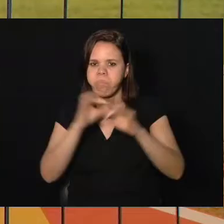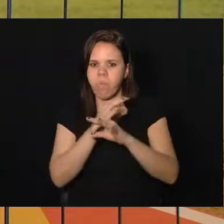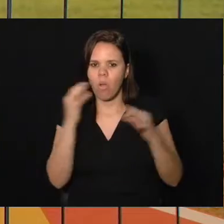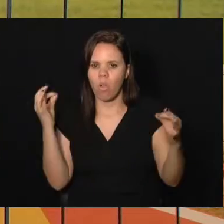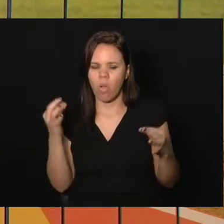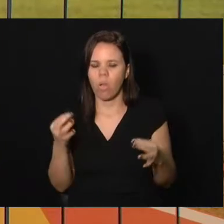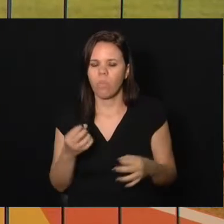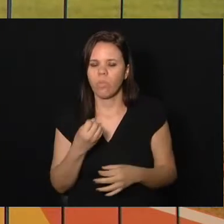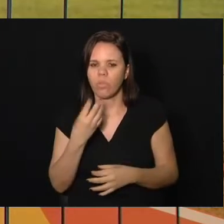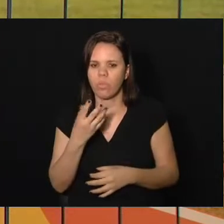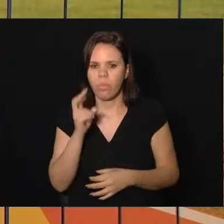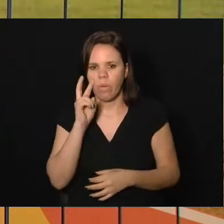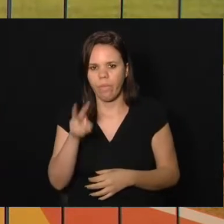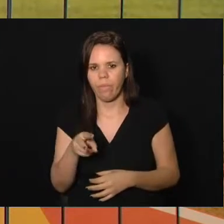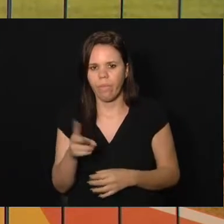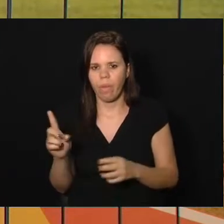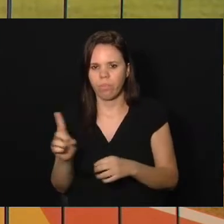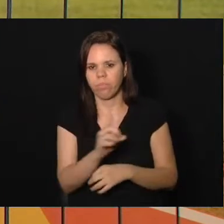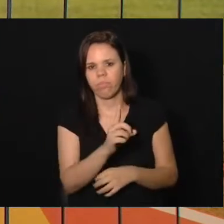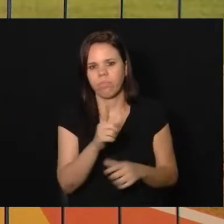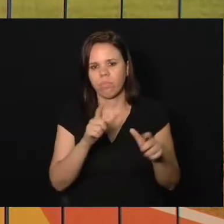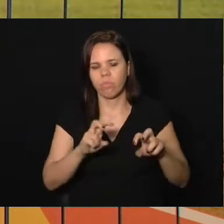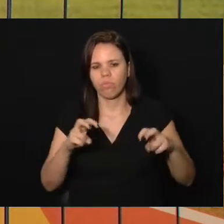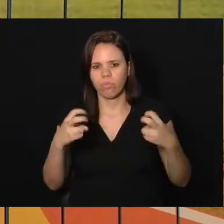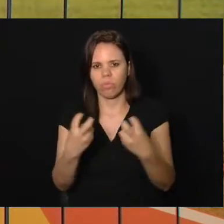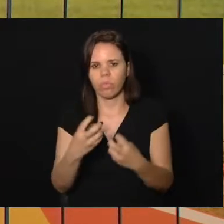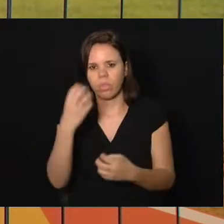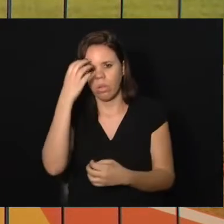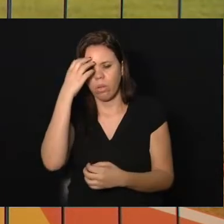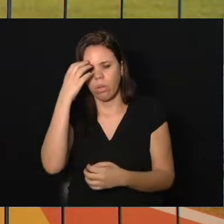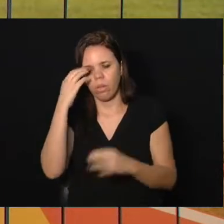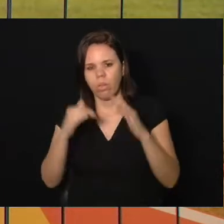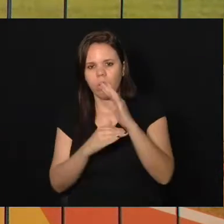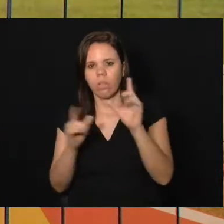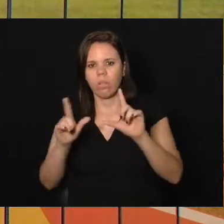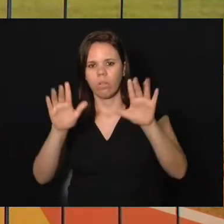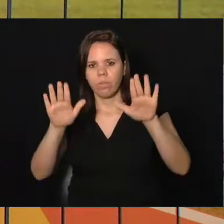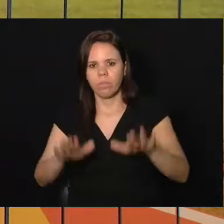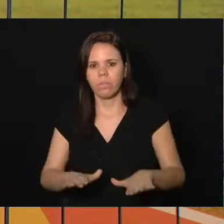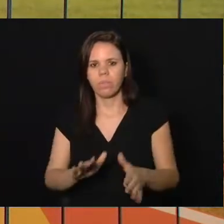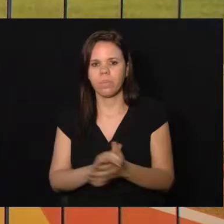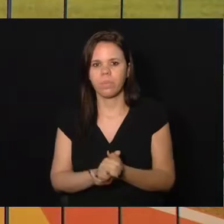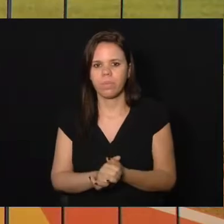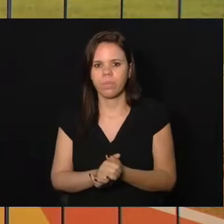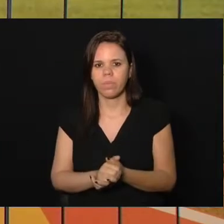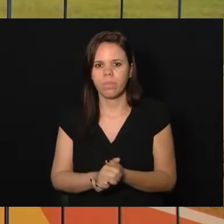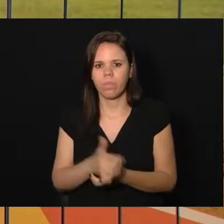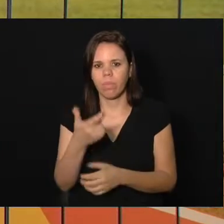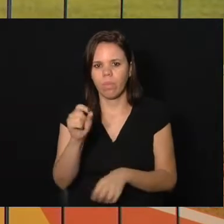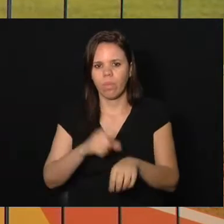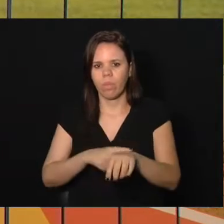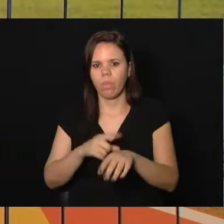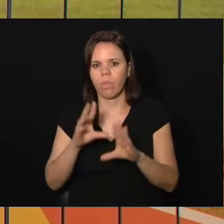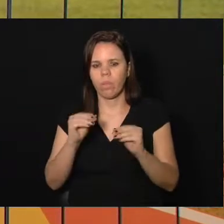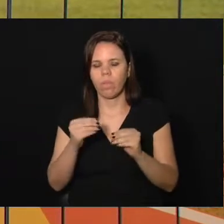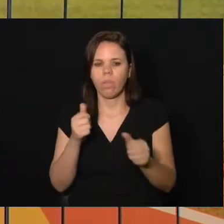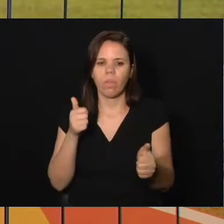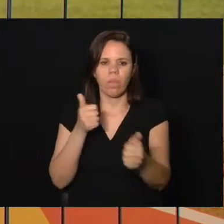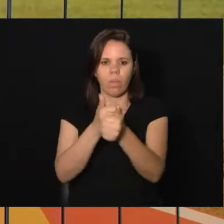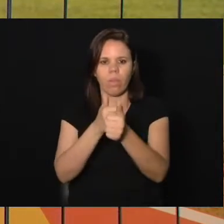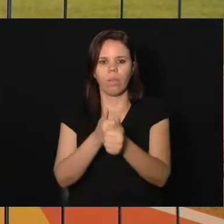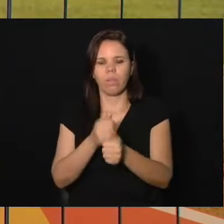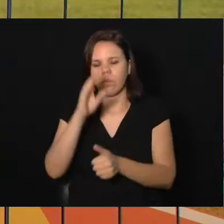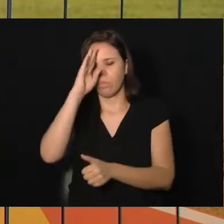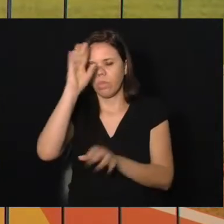vale muito a pena ir até o ginásio do Taquaral. Jornal Câmara Notícia fica por aqui. Às 10 horas da noite, você acompanha